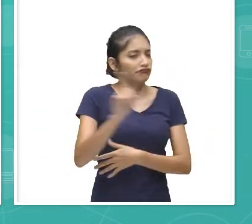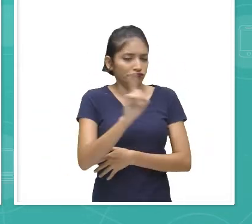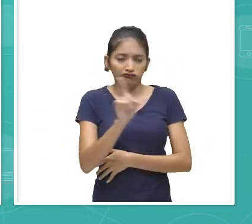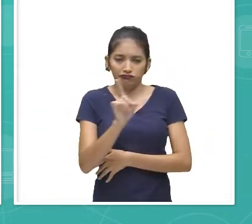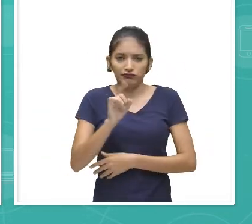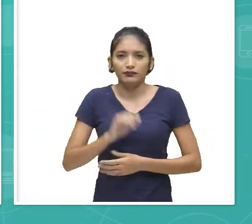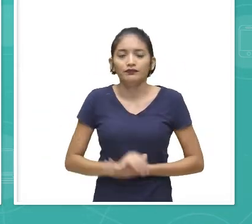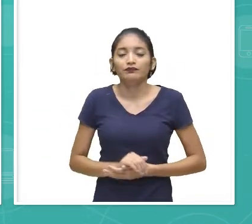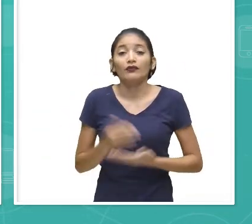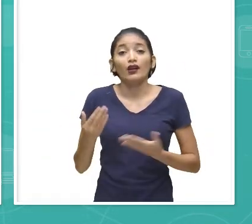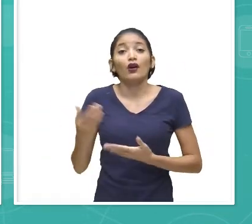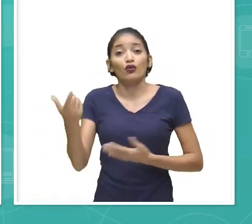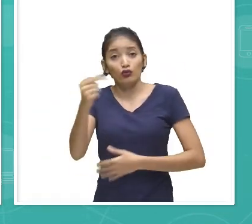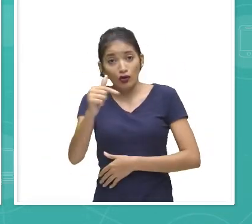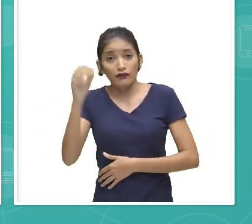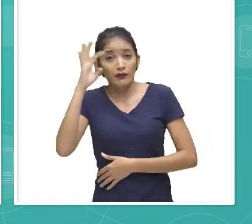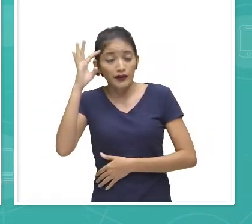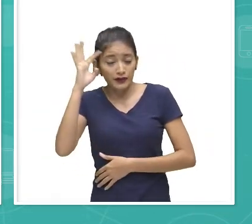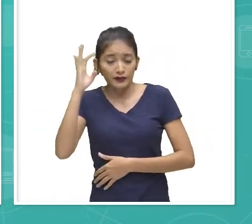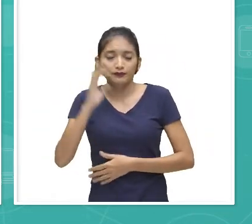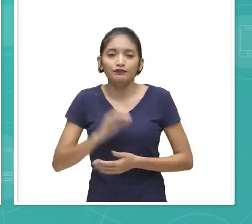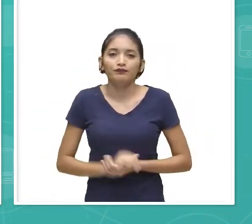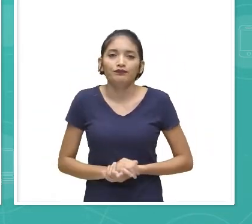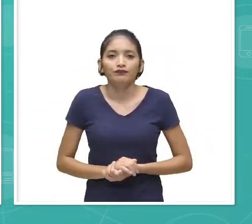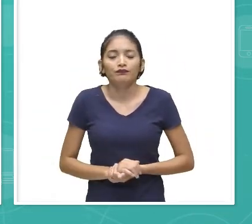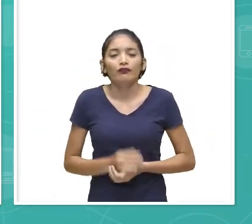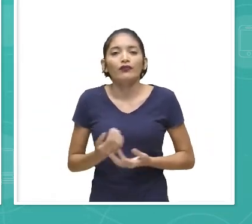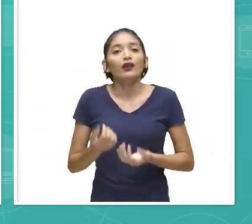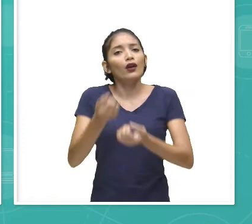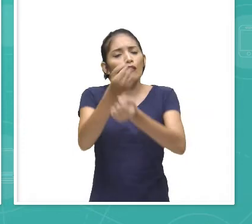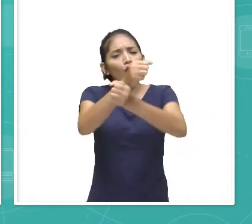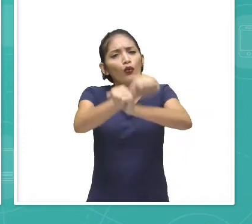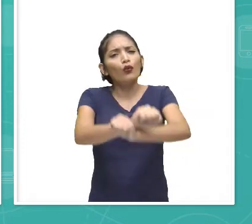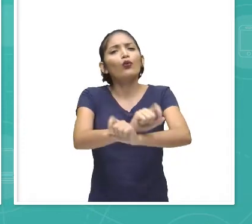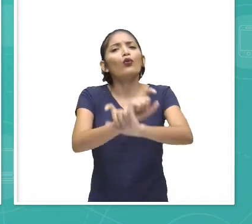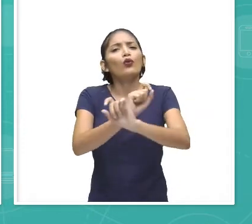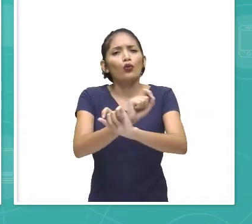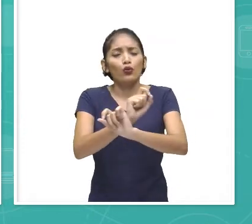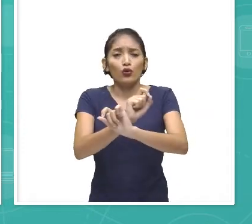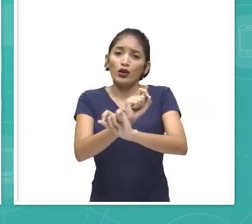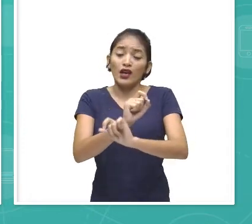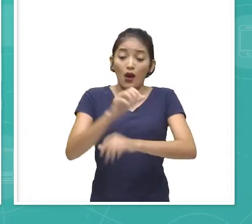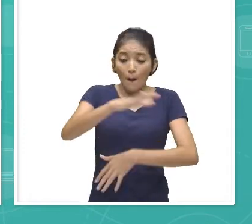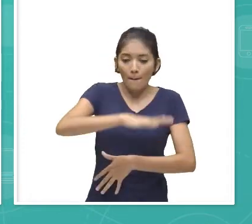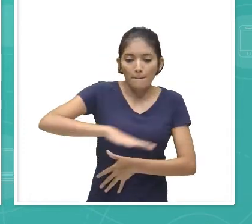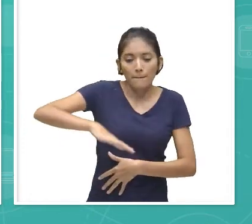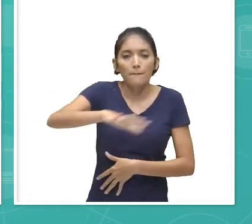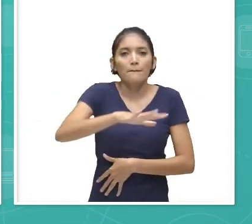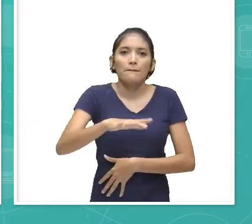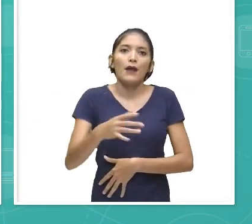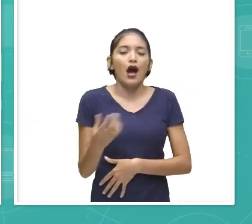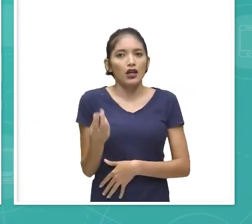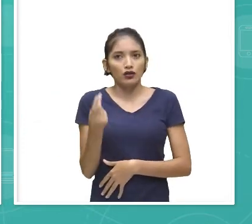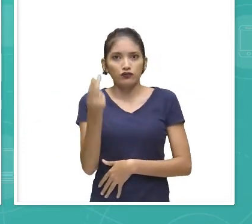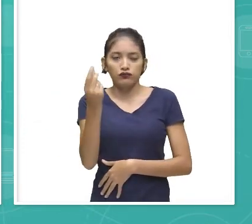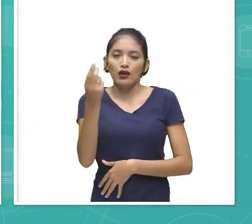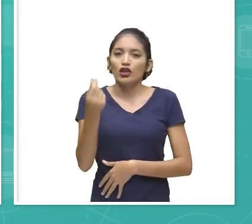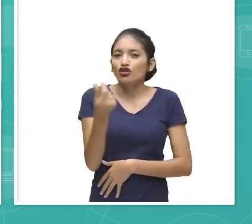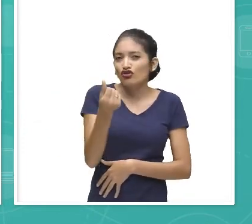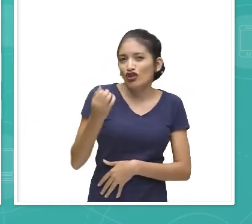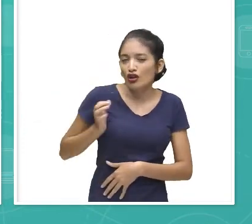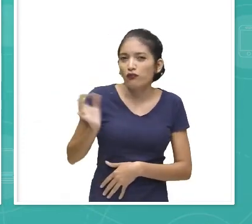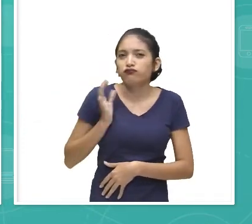fazer uma nova reflexão. A escravidão era uma indústria milionária, movimentava milhões. Então a gente tem